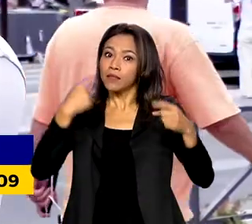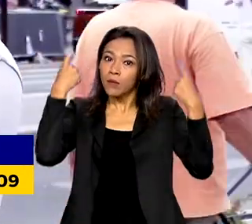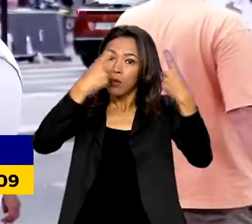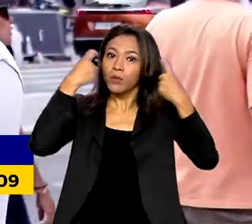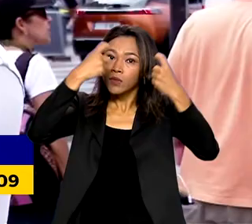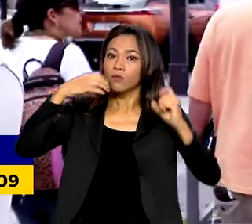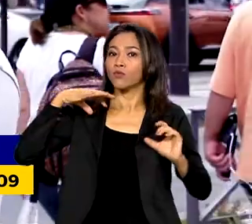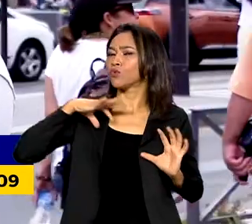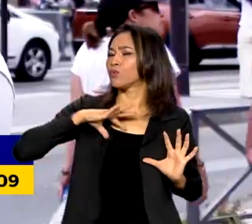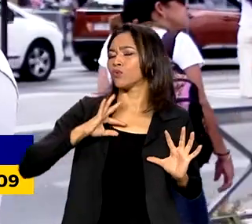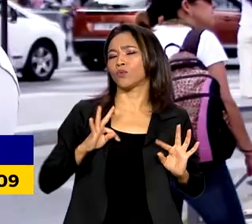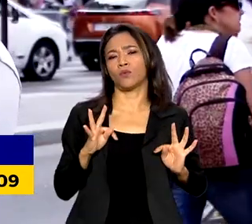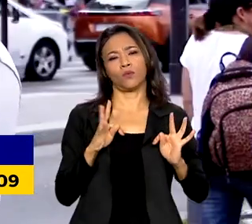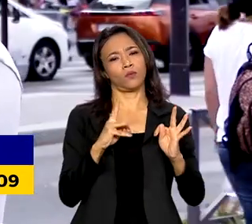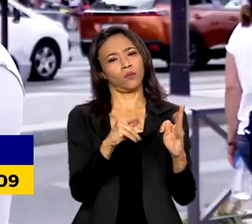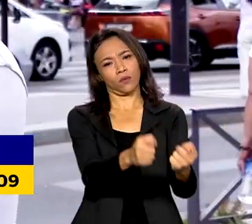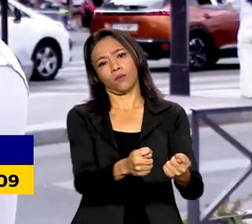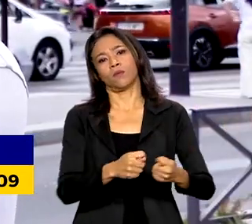todos.